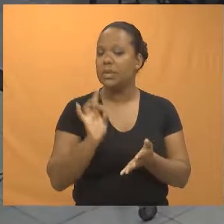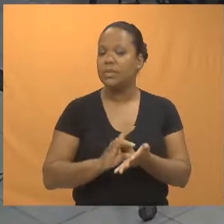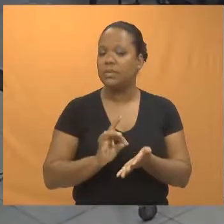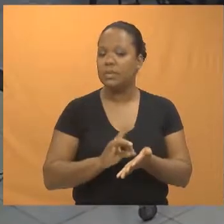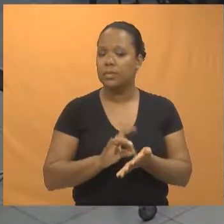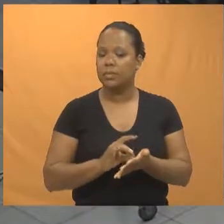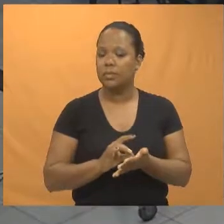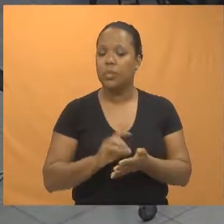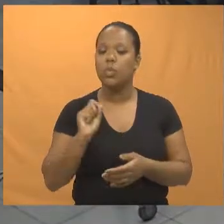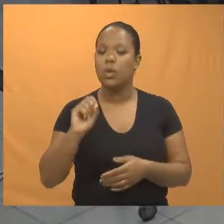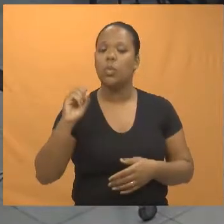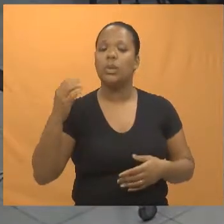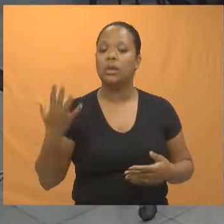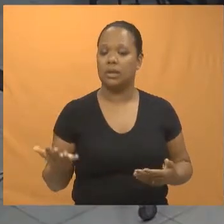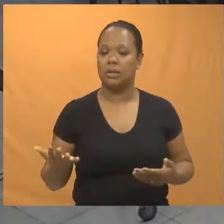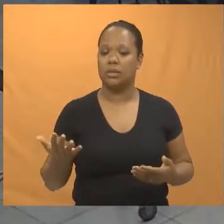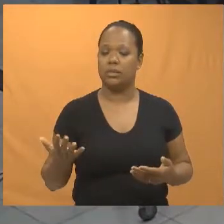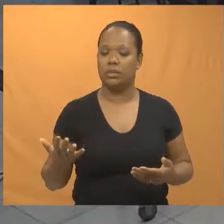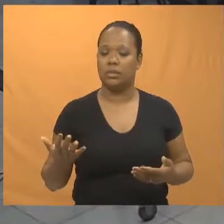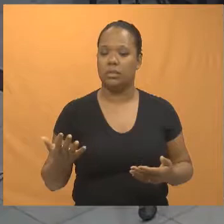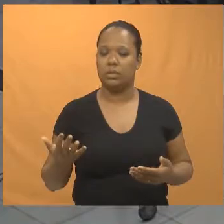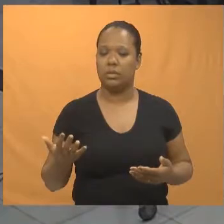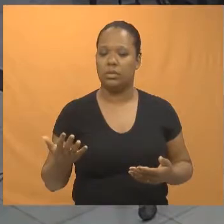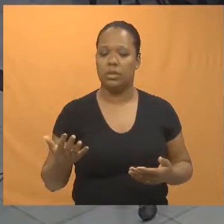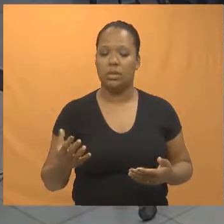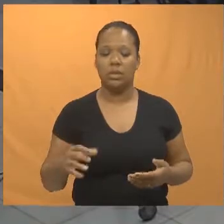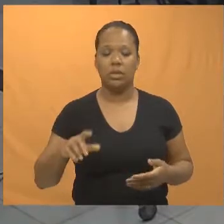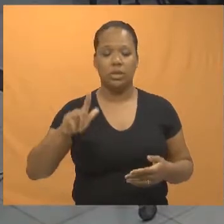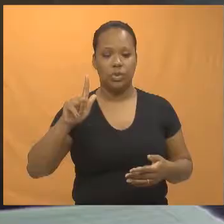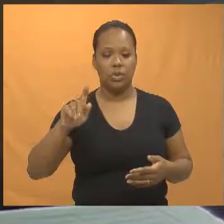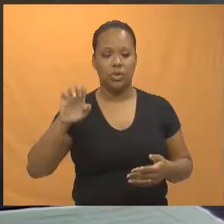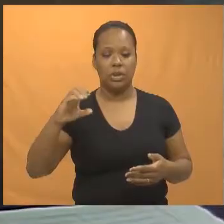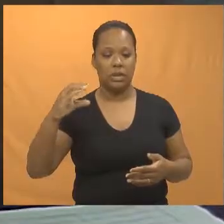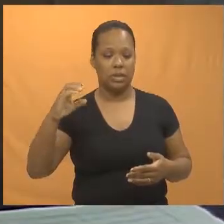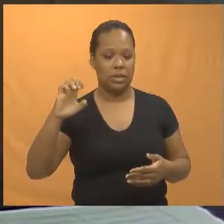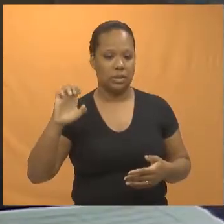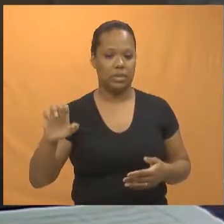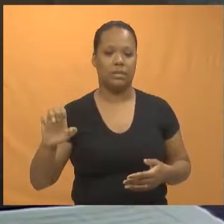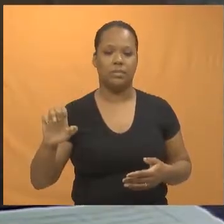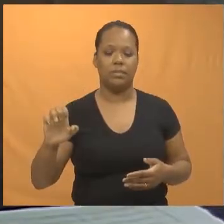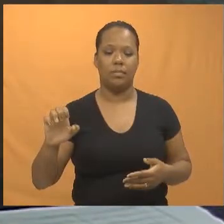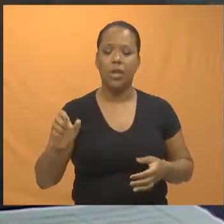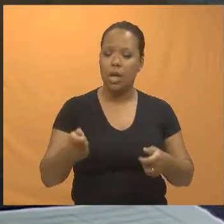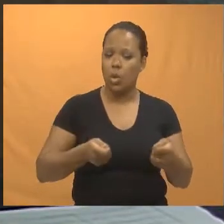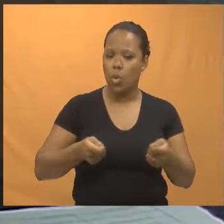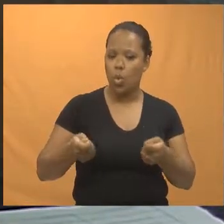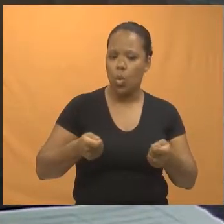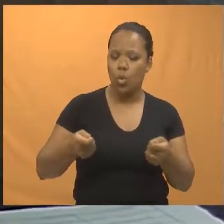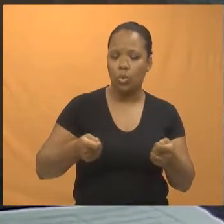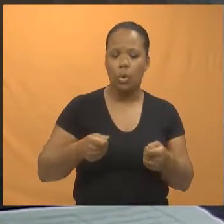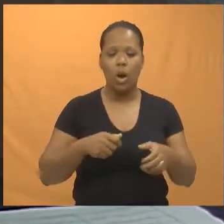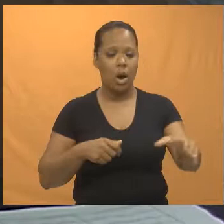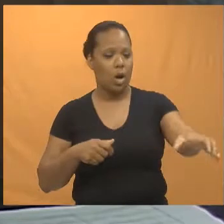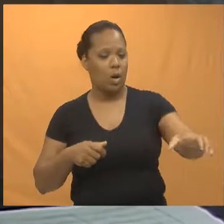verdade, o que acontece? O IGC, que é um instituto que ele controla a questão dos córregos, a questão